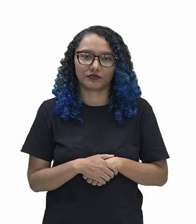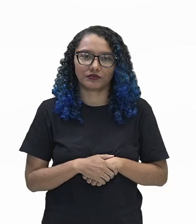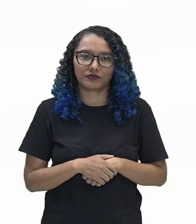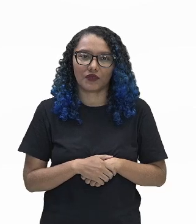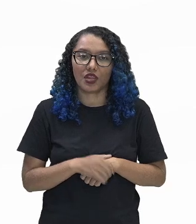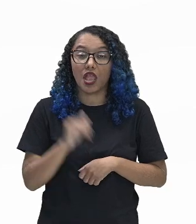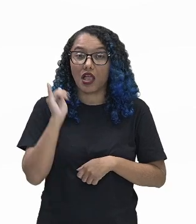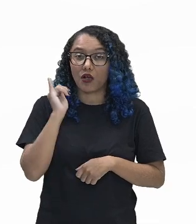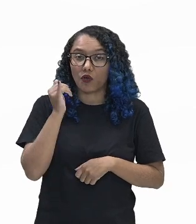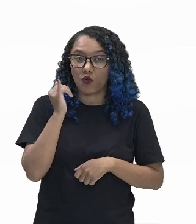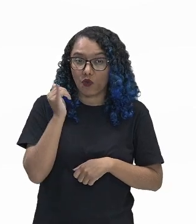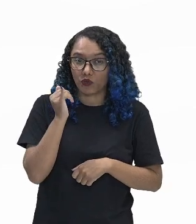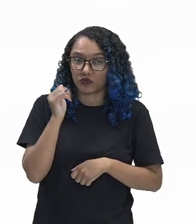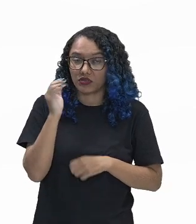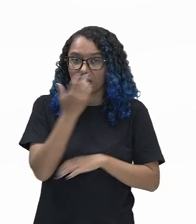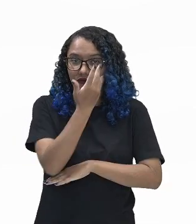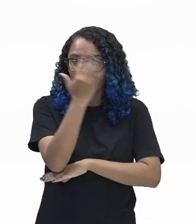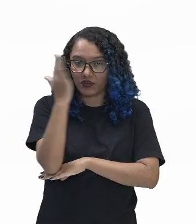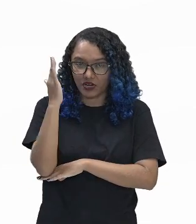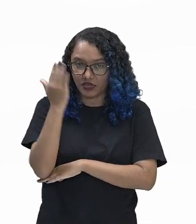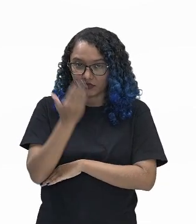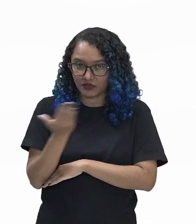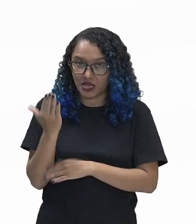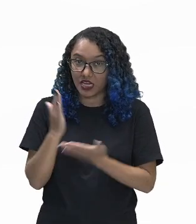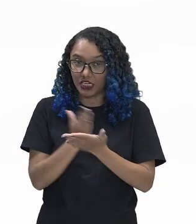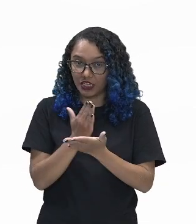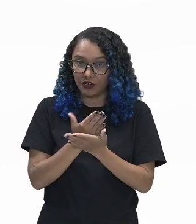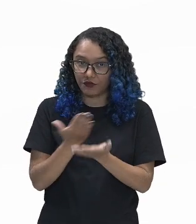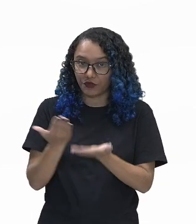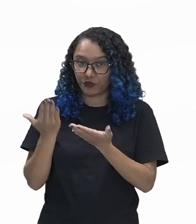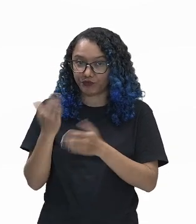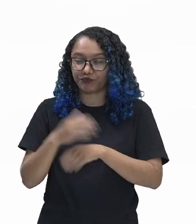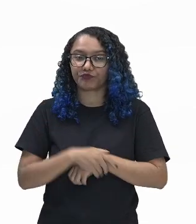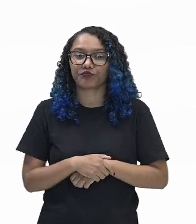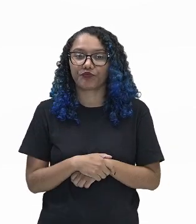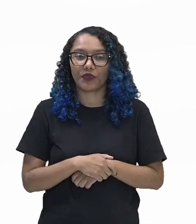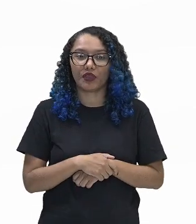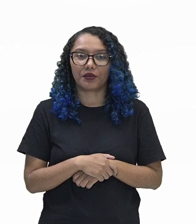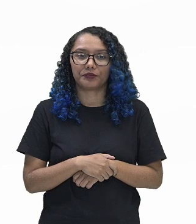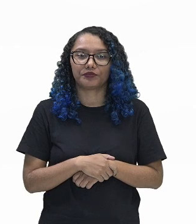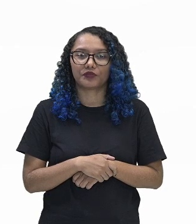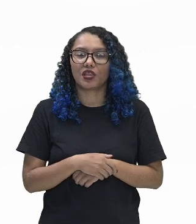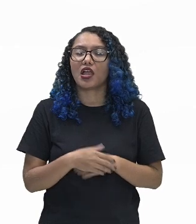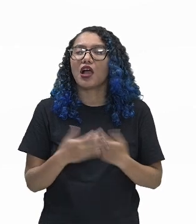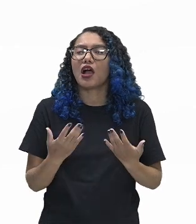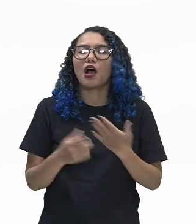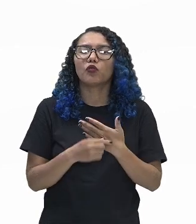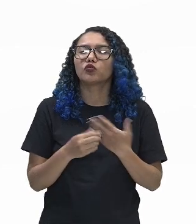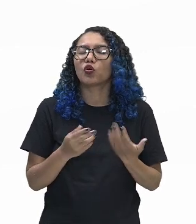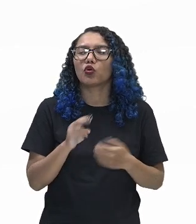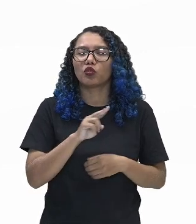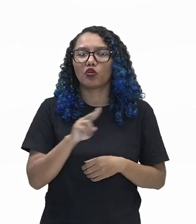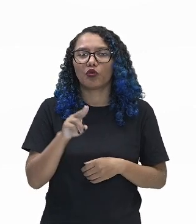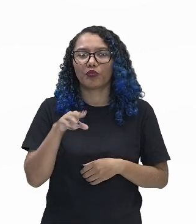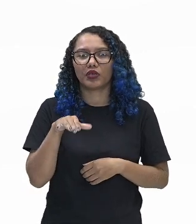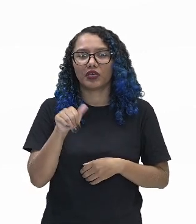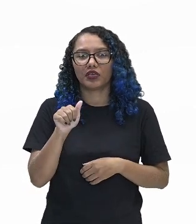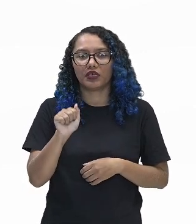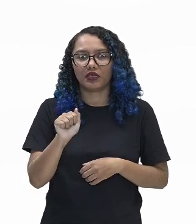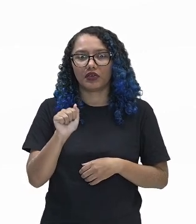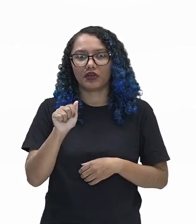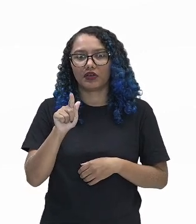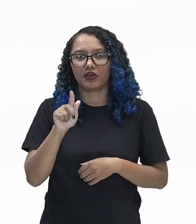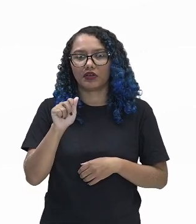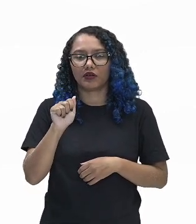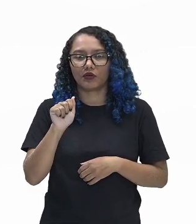da Floresta. Nós temos aí essa edição, não é? Que é do autor Iaguaré Yaman.